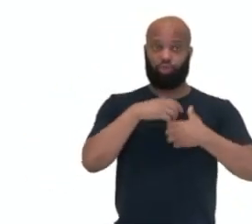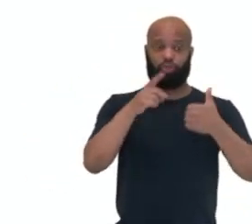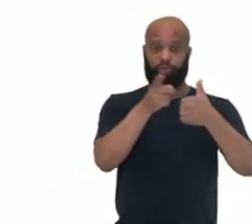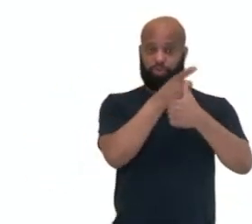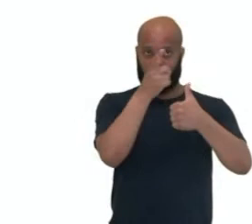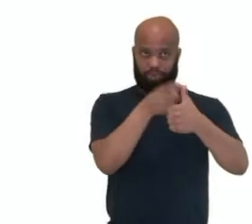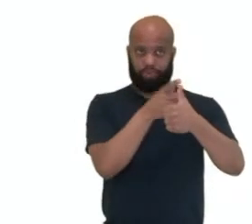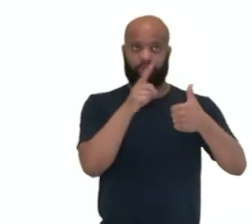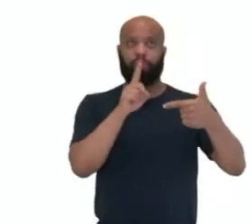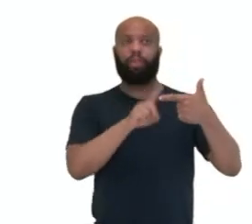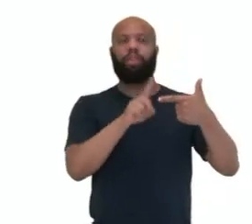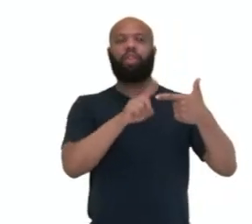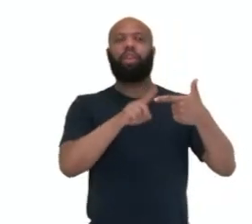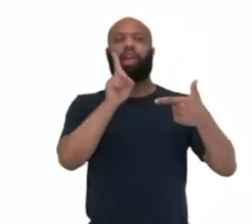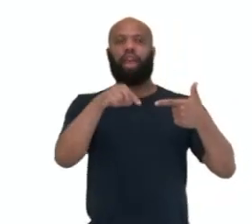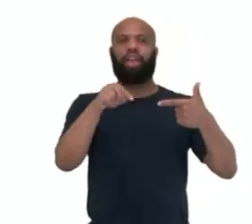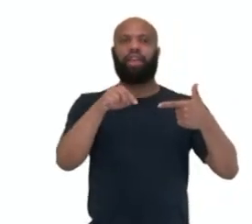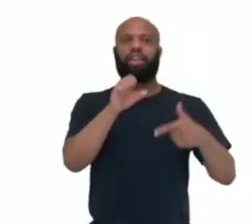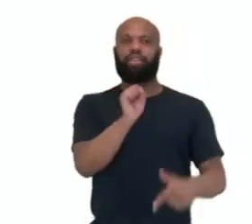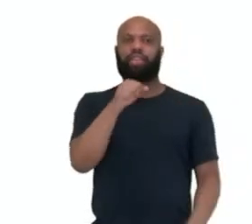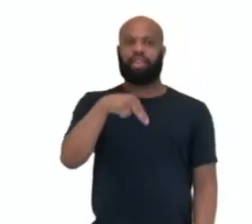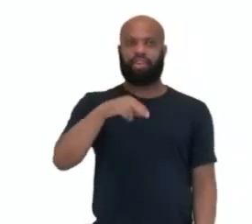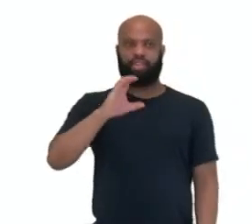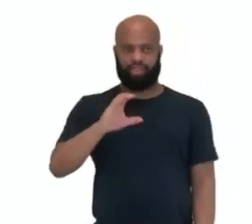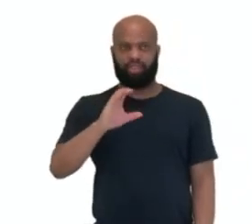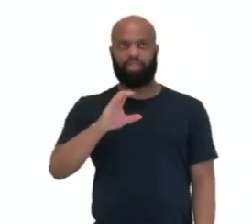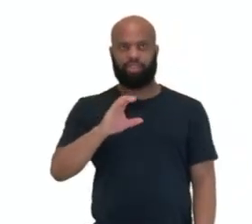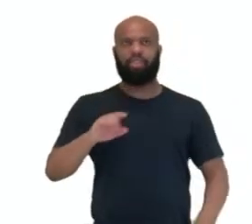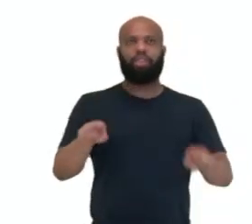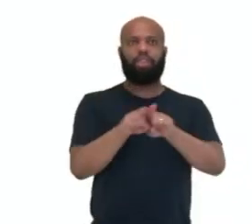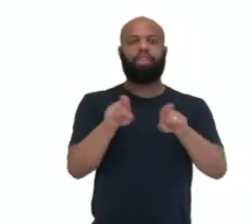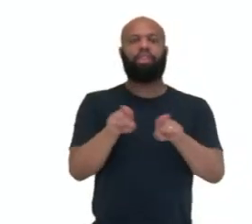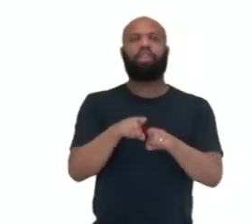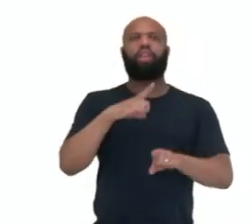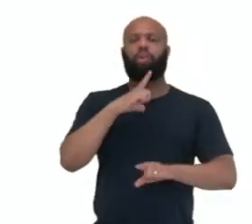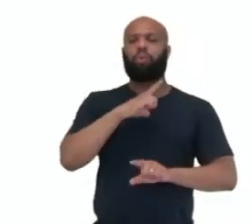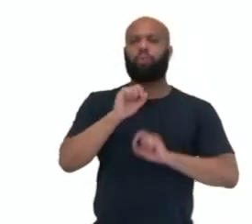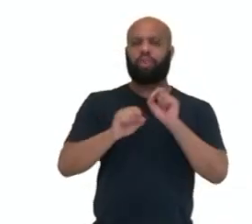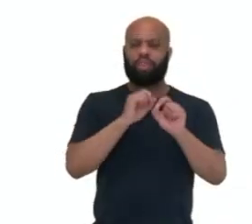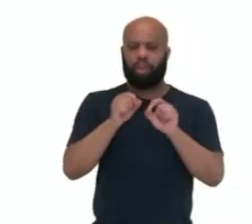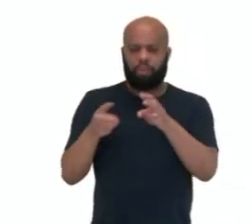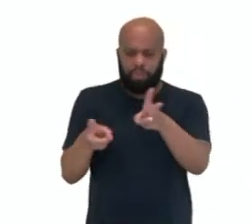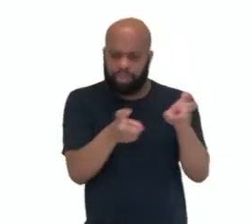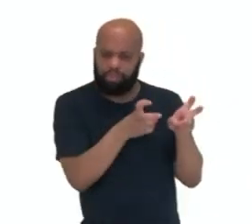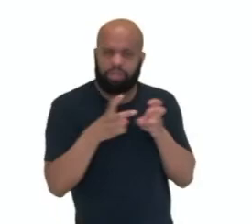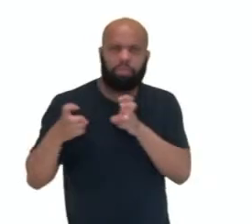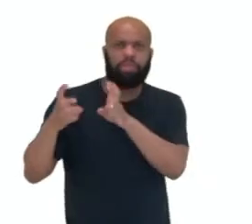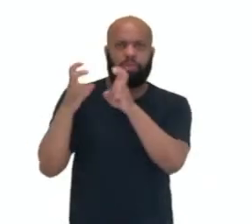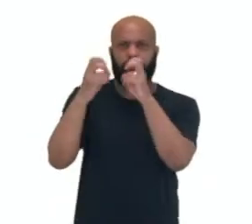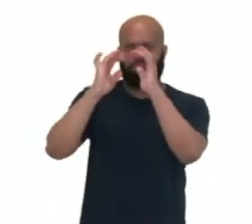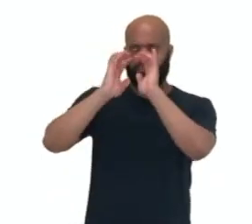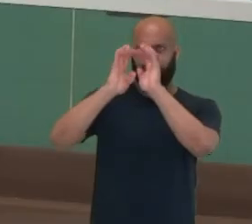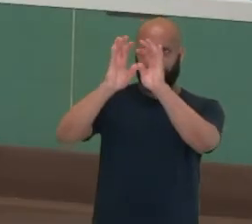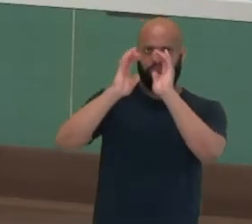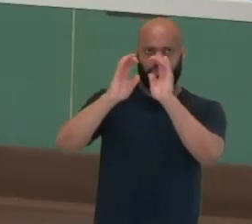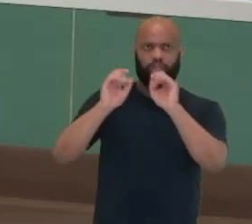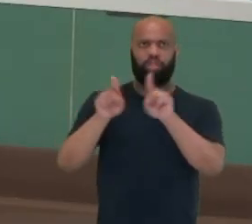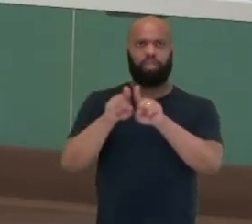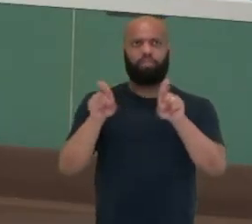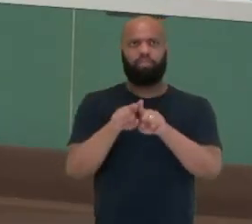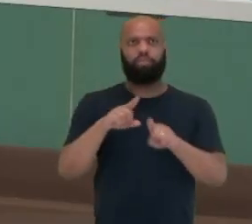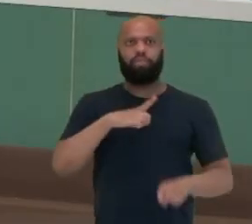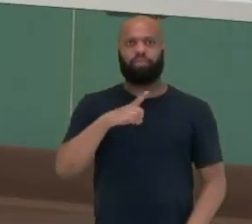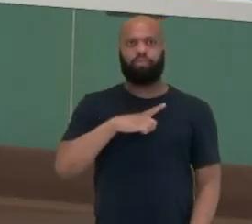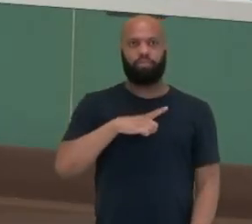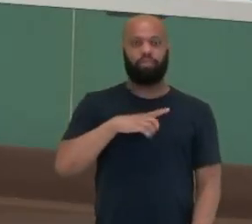primeira. Sistema nervoso, segunda. Impulsos nervosos, terceira. E olfato é a 4ª